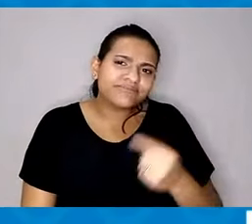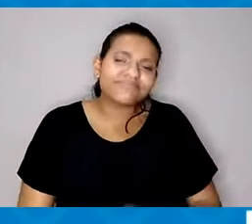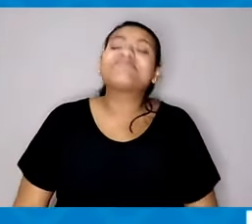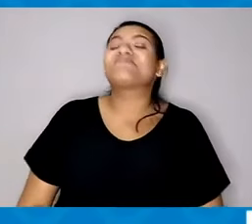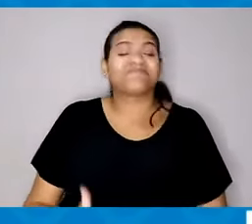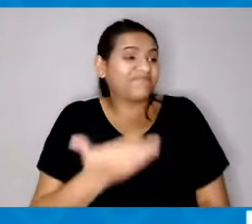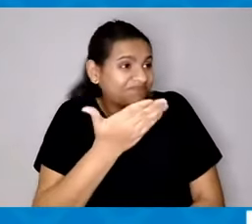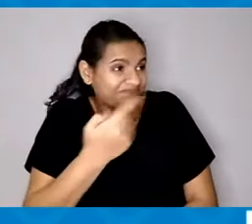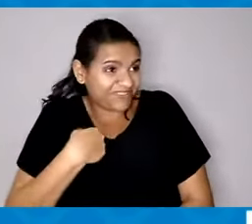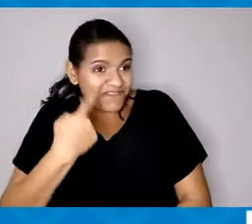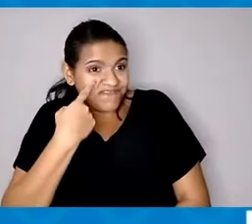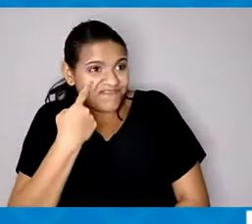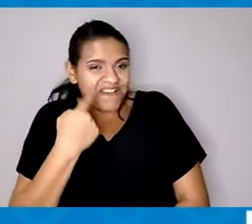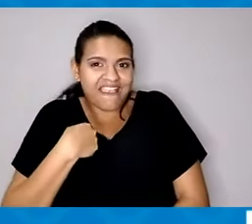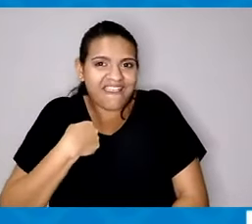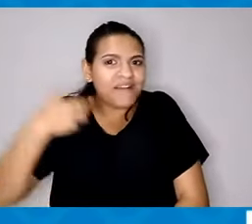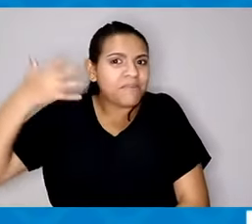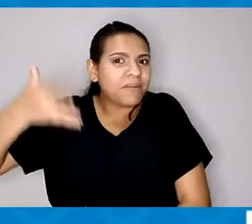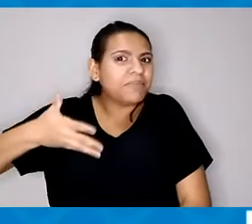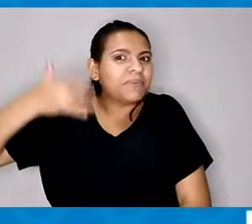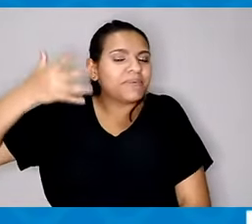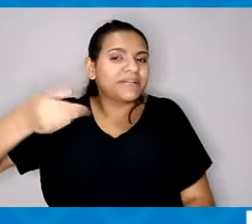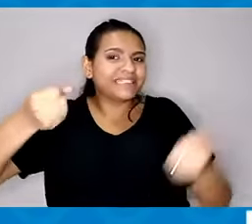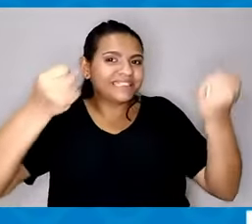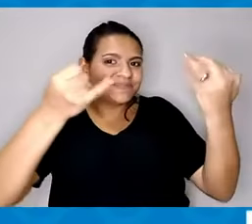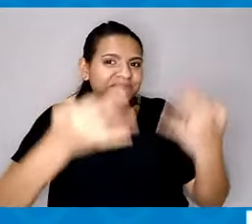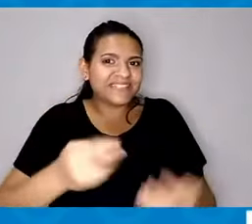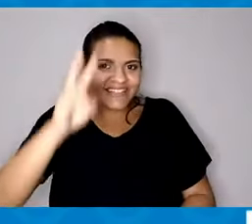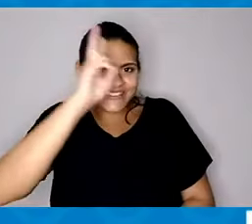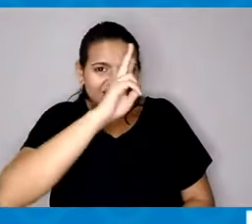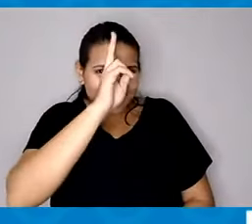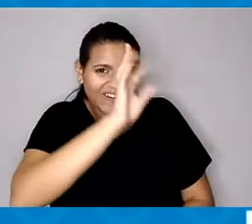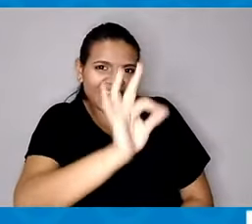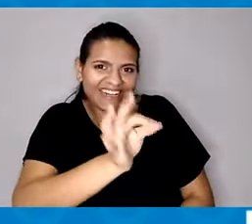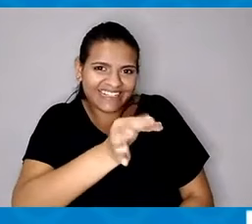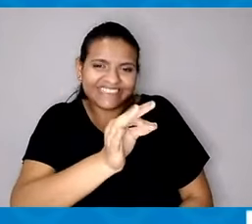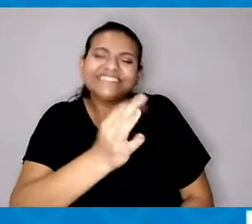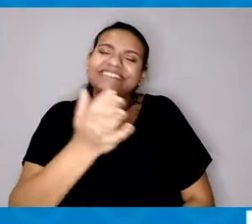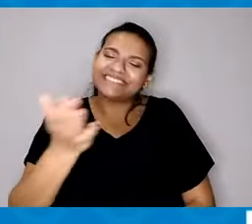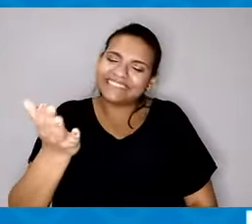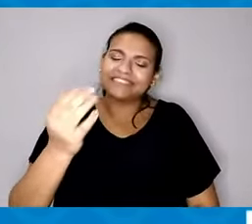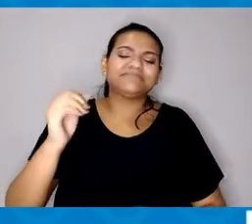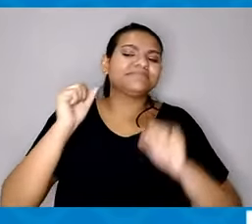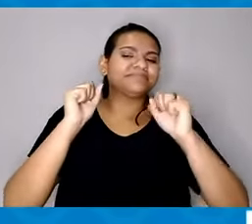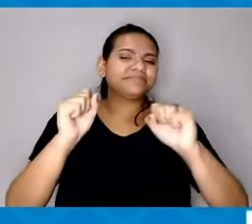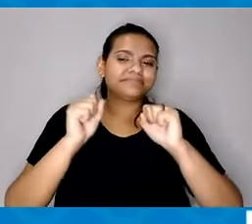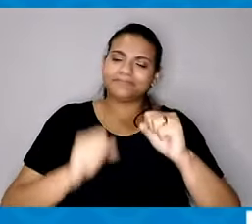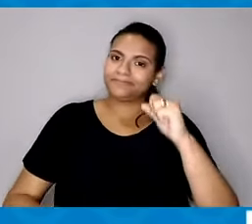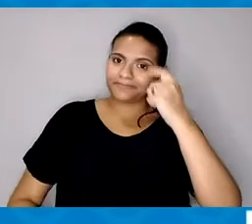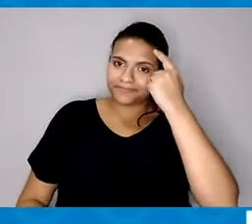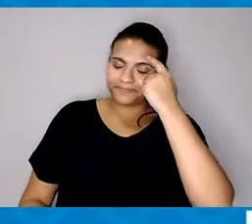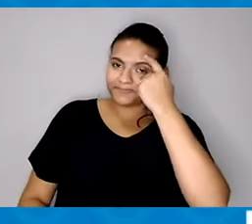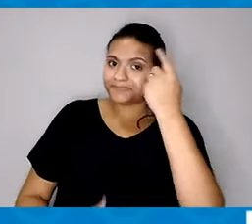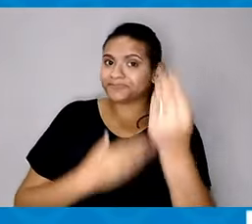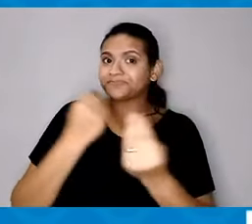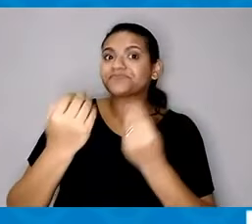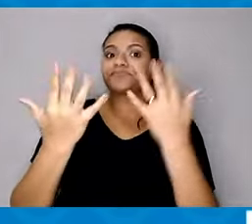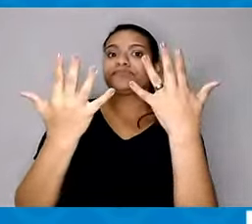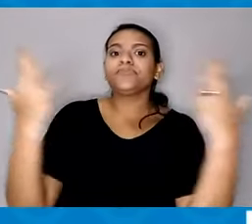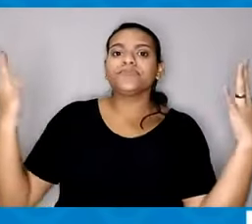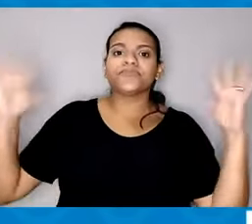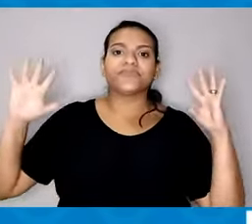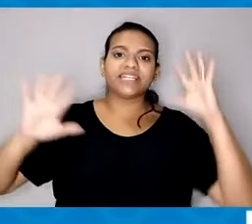coincidência, com uma coisa de história. Você veja, a construção de cenários, por exemplo, né, Jerônimo, de cenários que